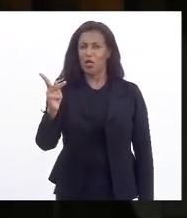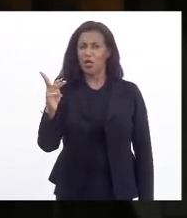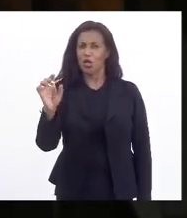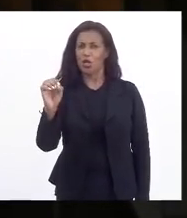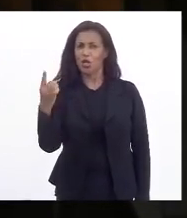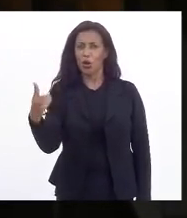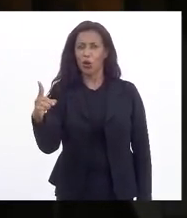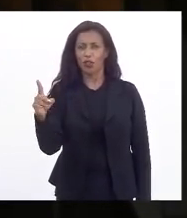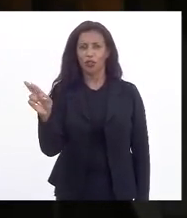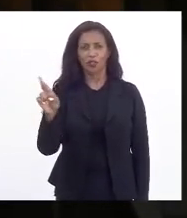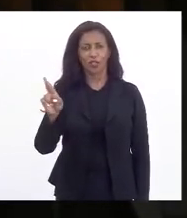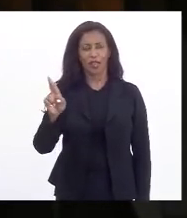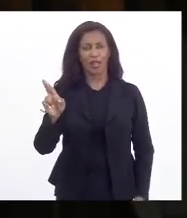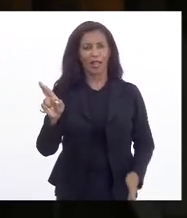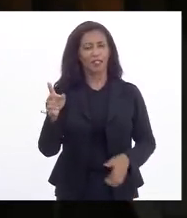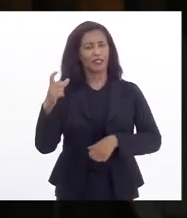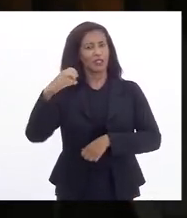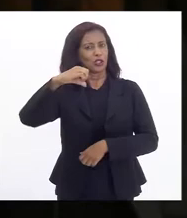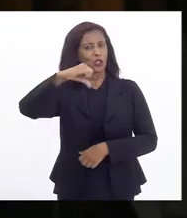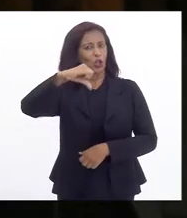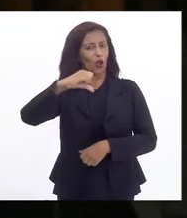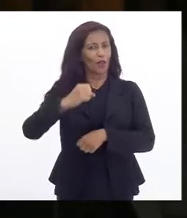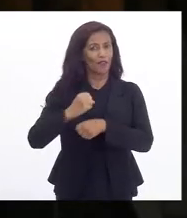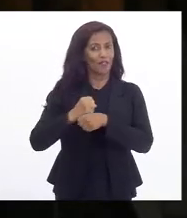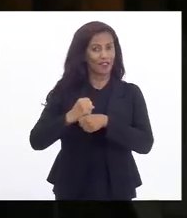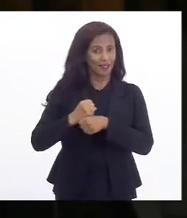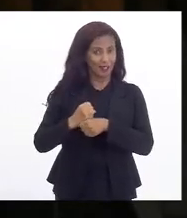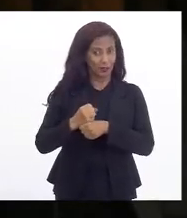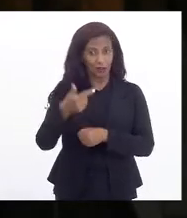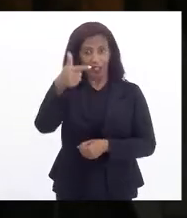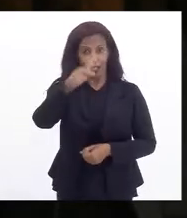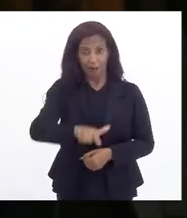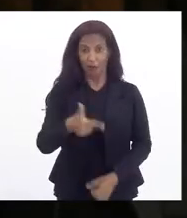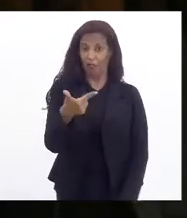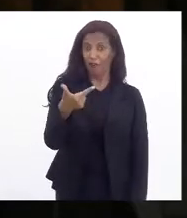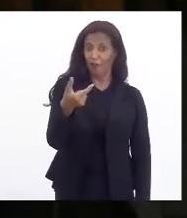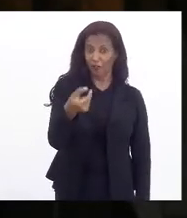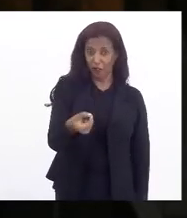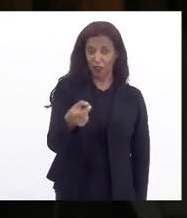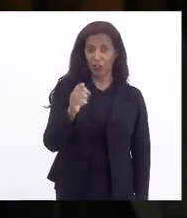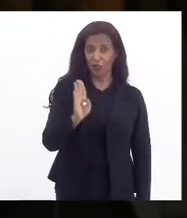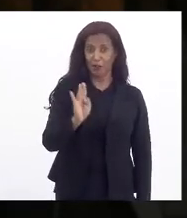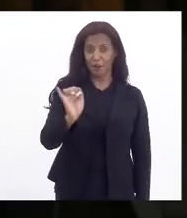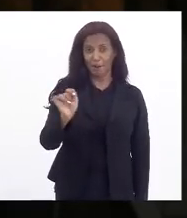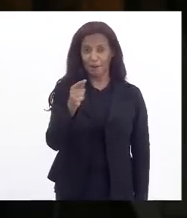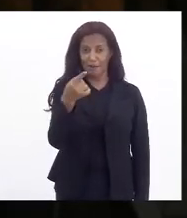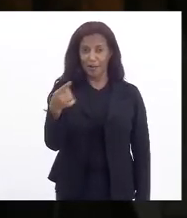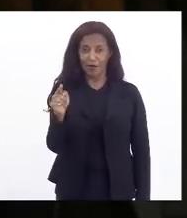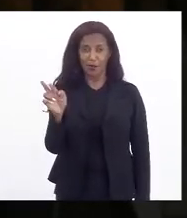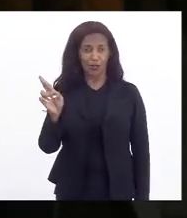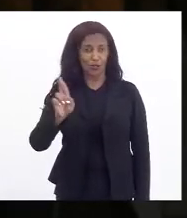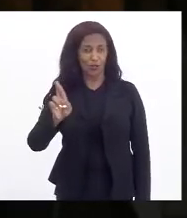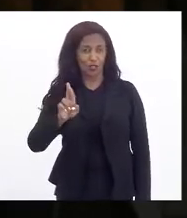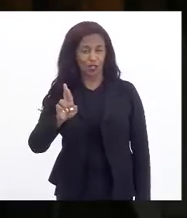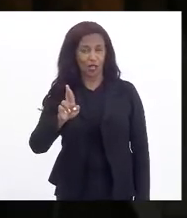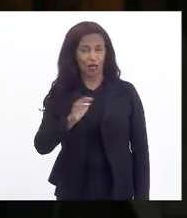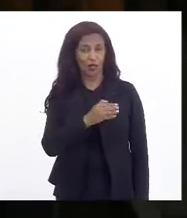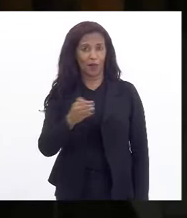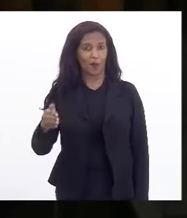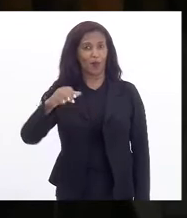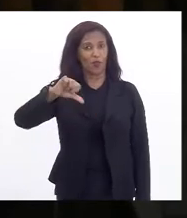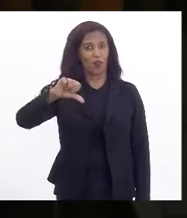reais nos próximos nove anos repito 20 bilhões de reais nos